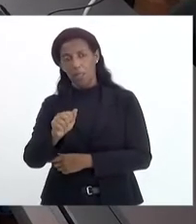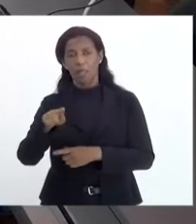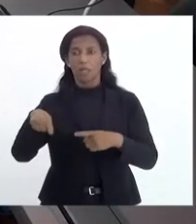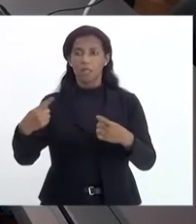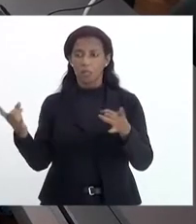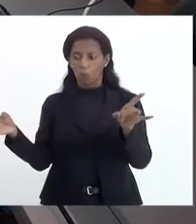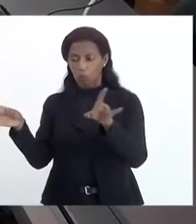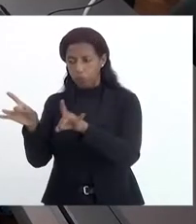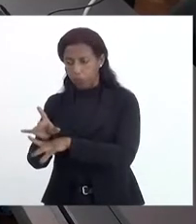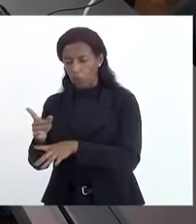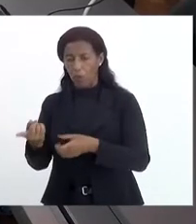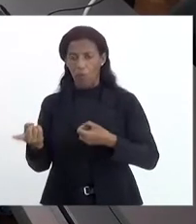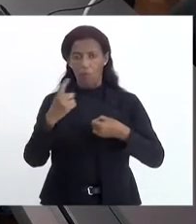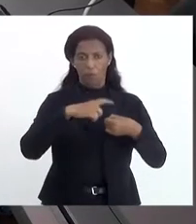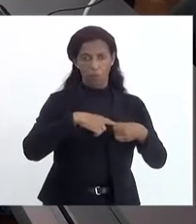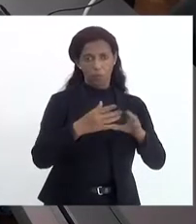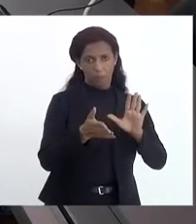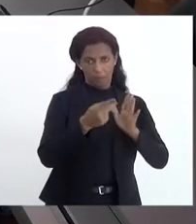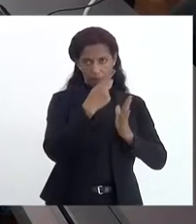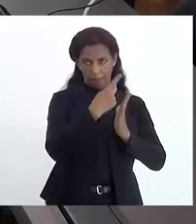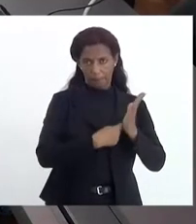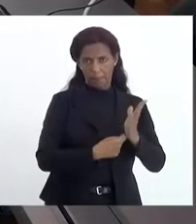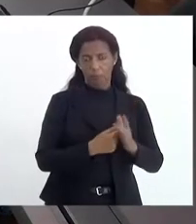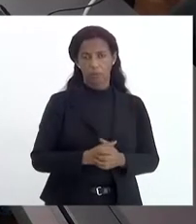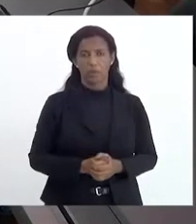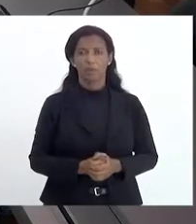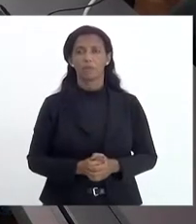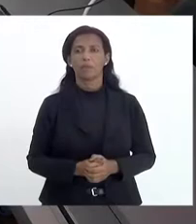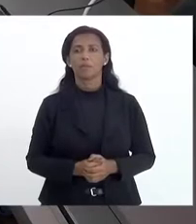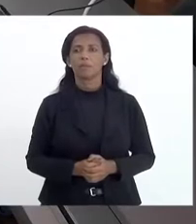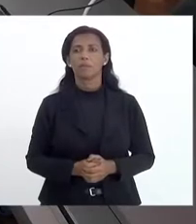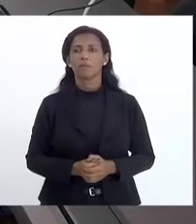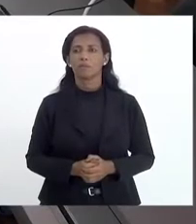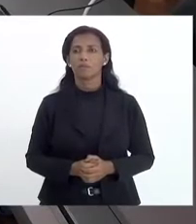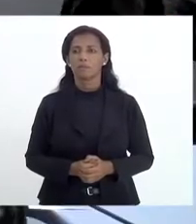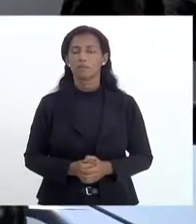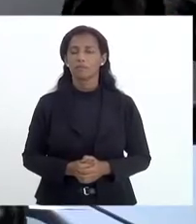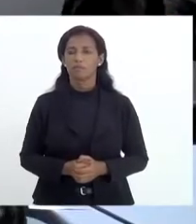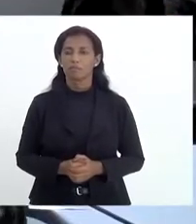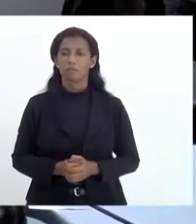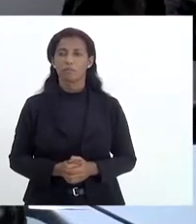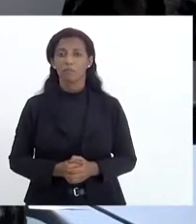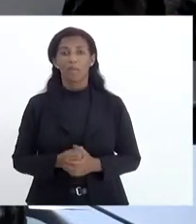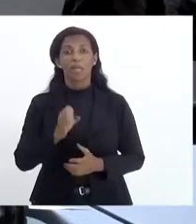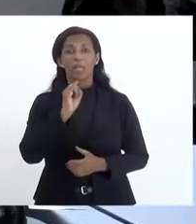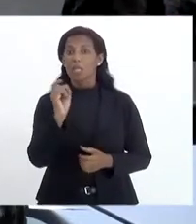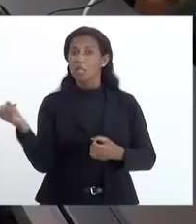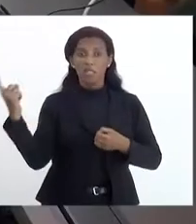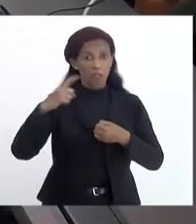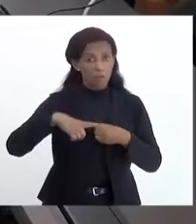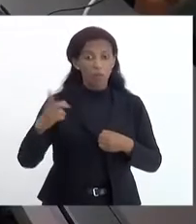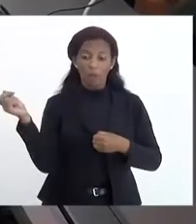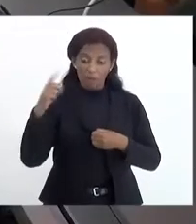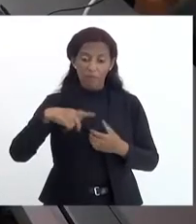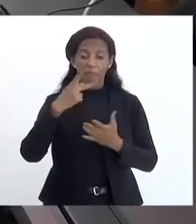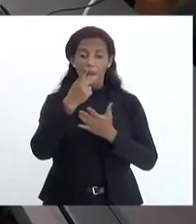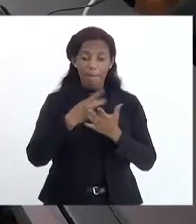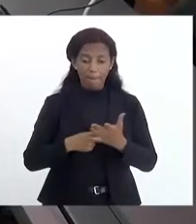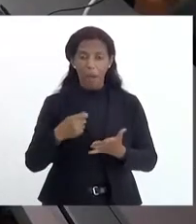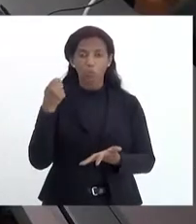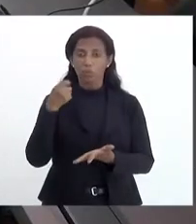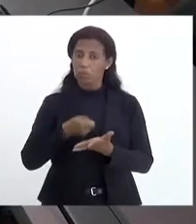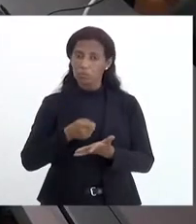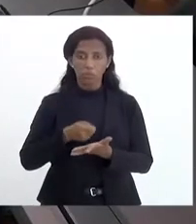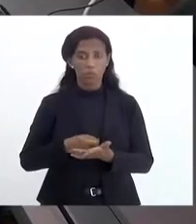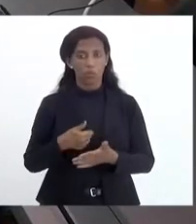ele que retornar, vem a pauta. E se não retornar, vem a pauta. Se não retornar, vem a pauta de qualquer maneira após o prazo